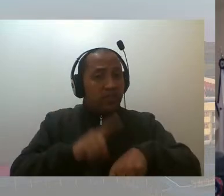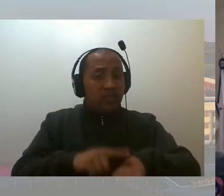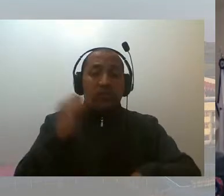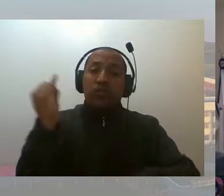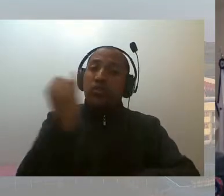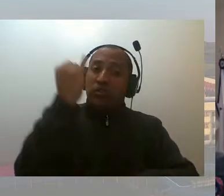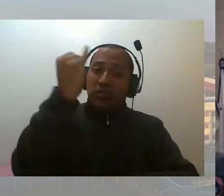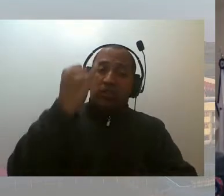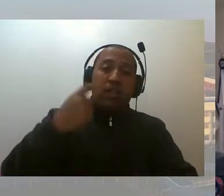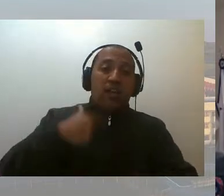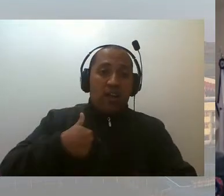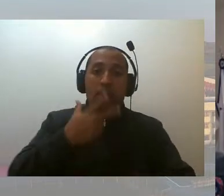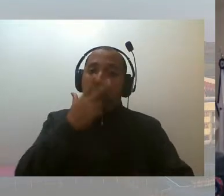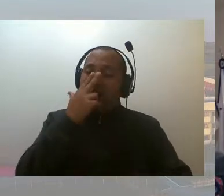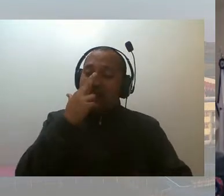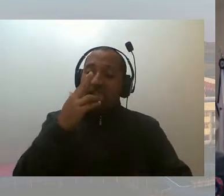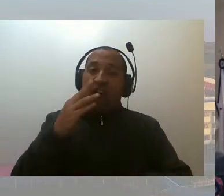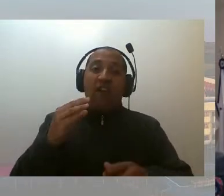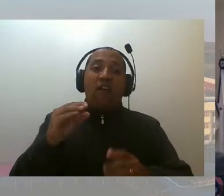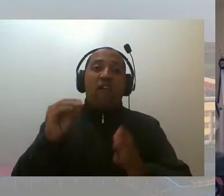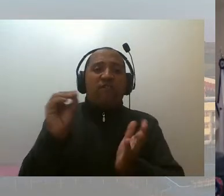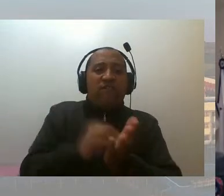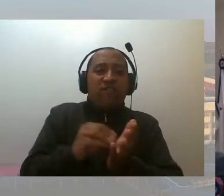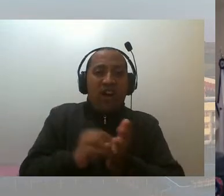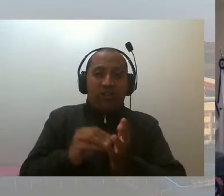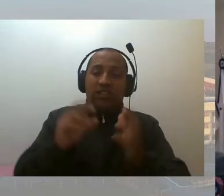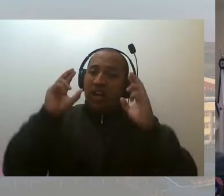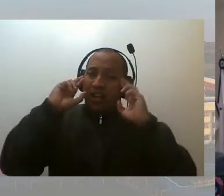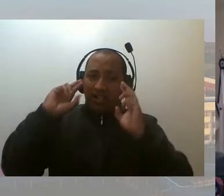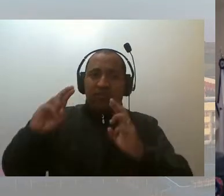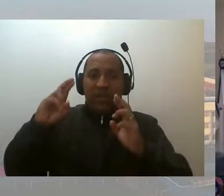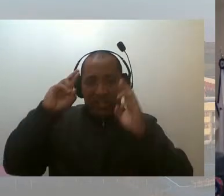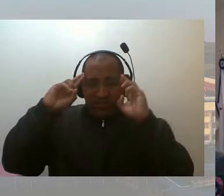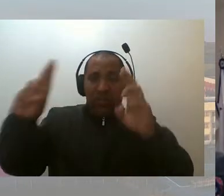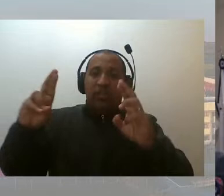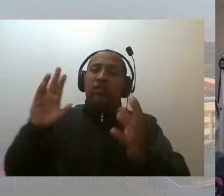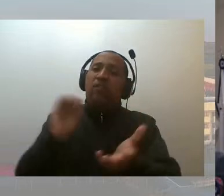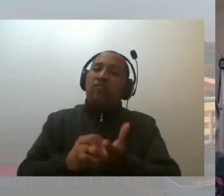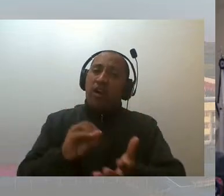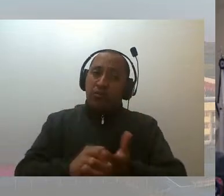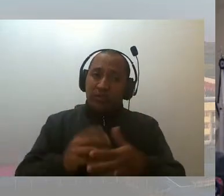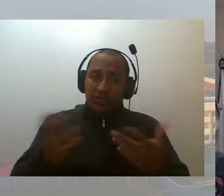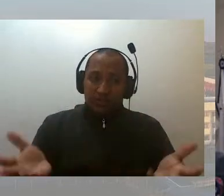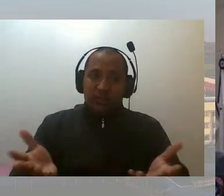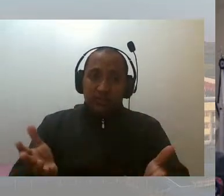sentiram desrespeitadas e reagiram.